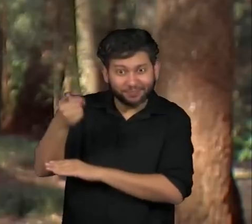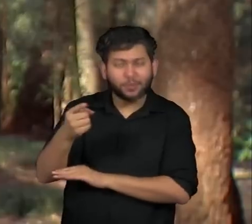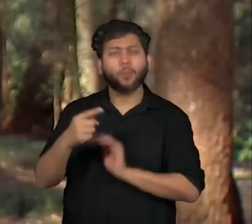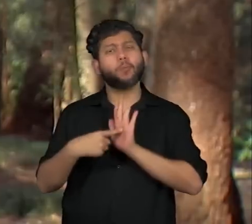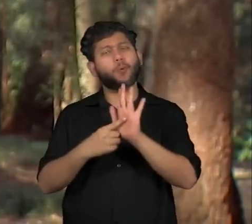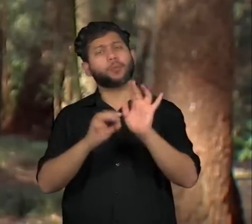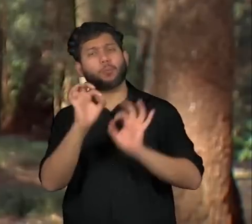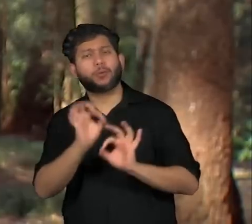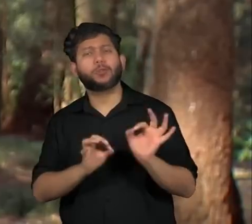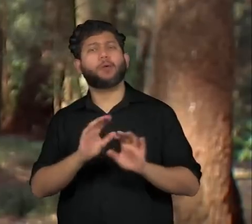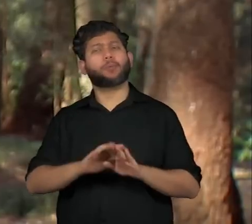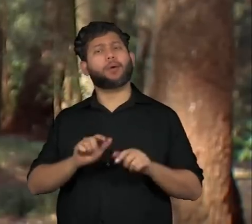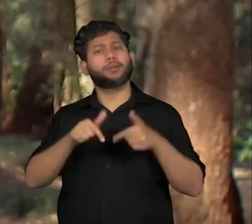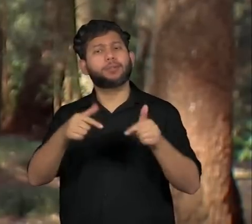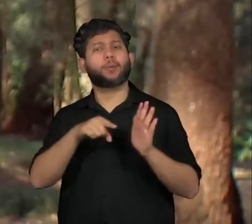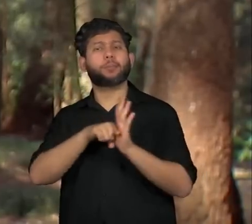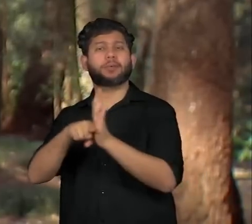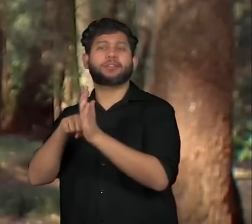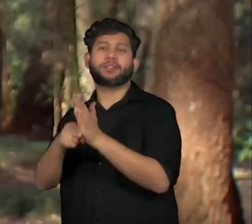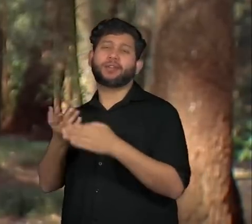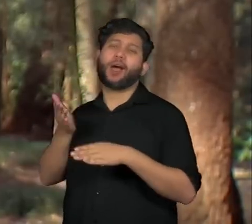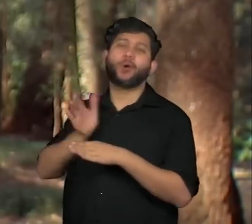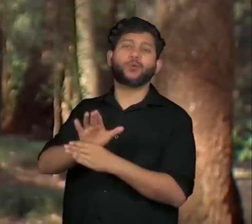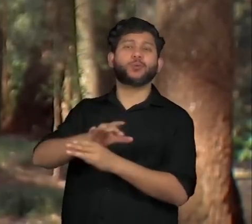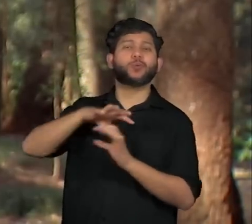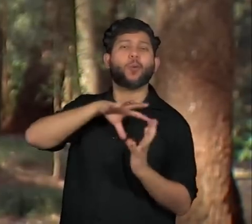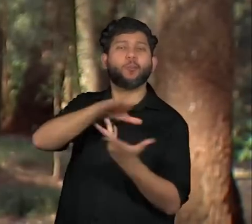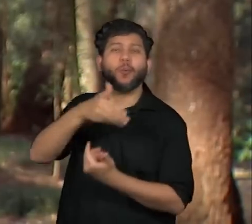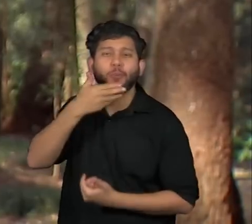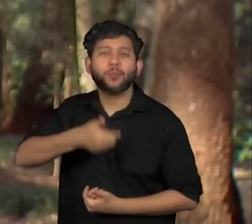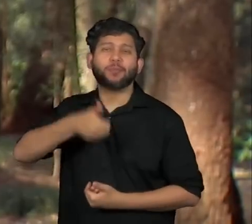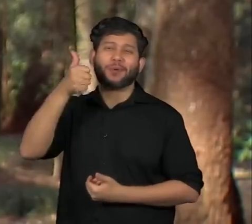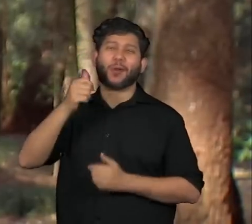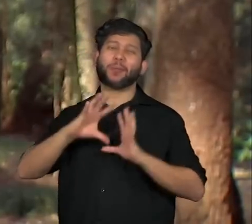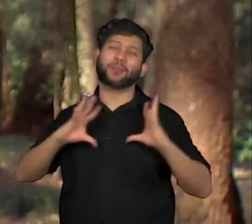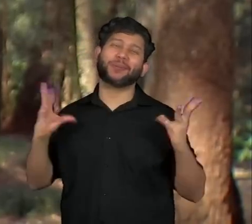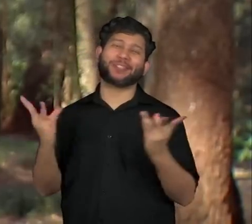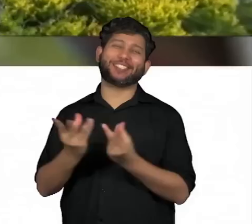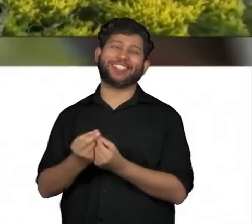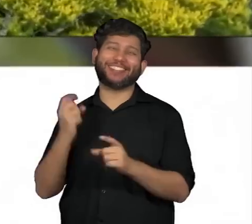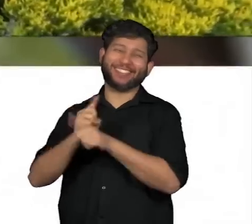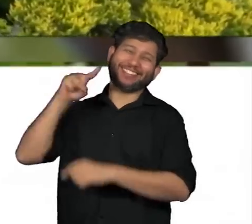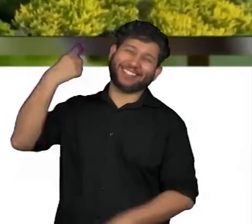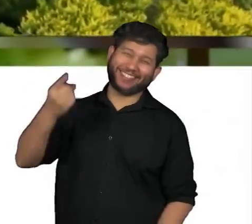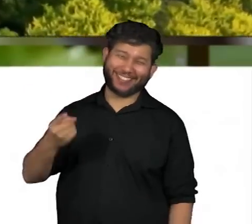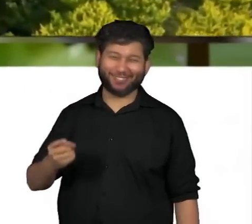ações e pesquisas por um mundo melhor e mais digno para todos. Até lá!